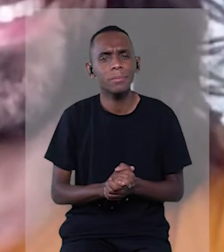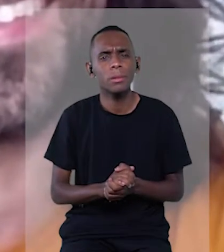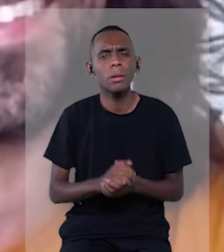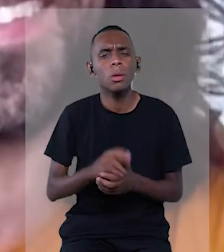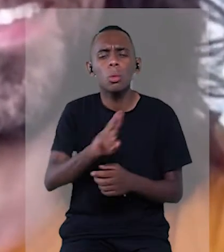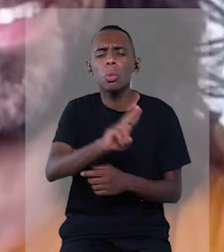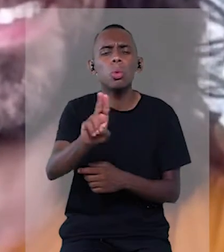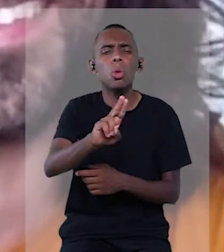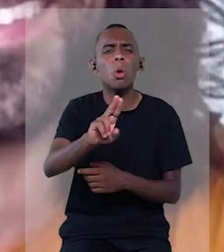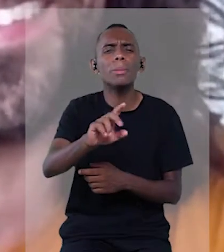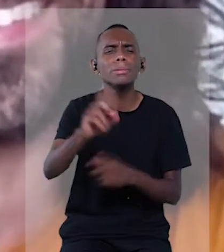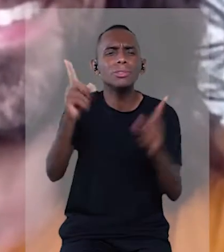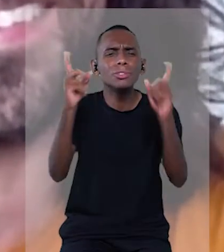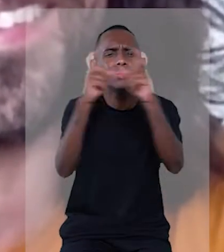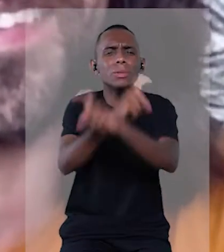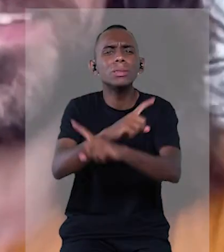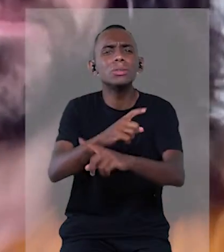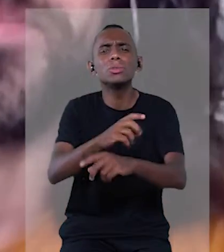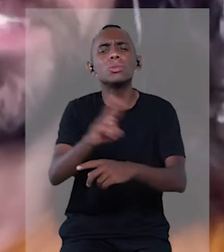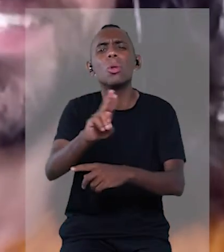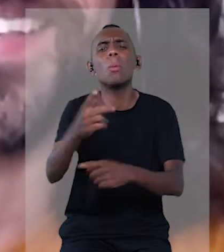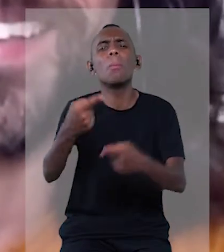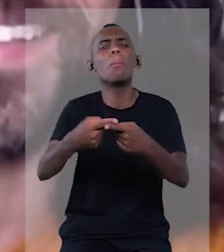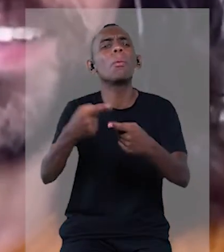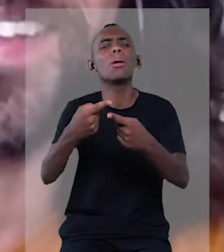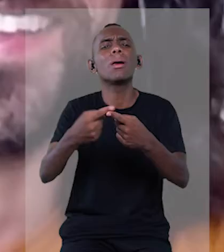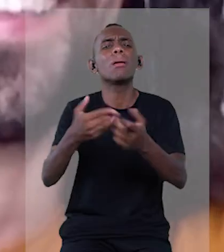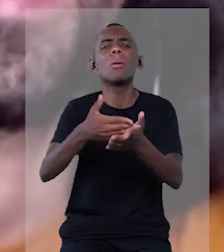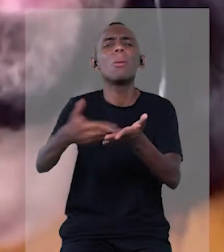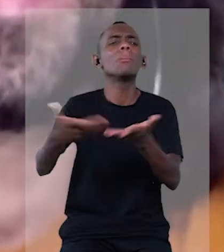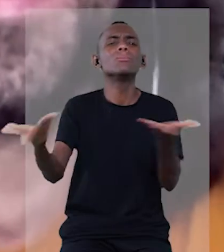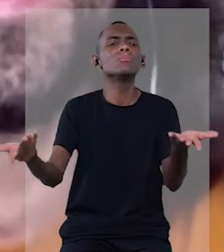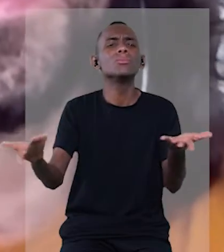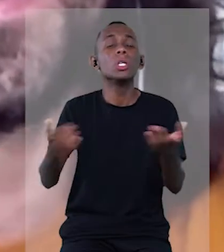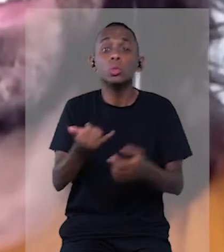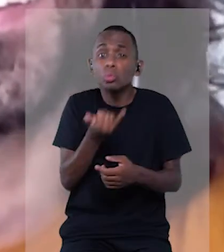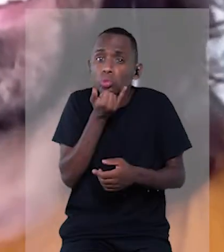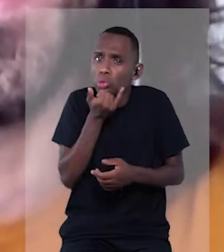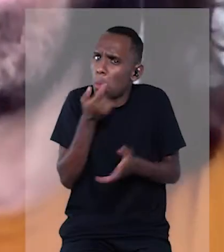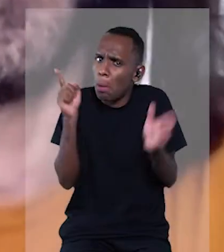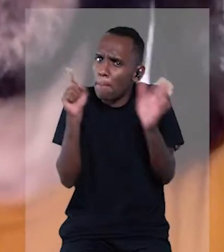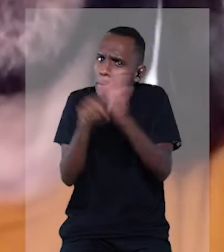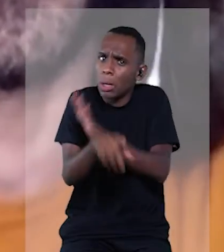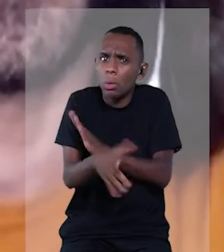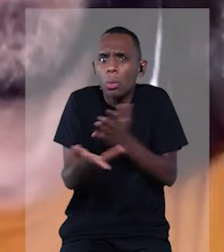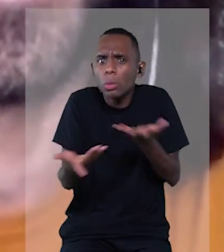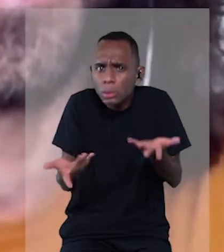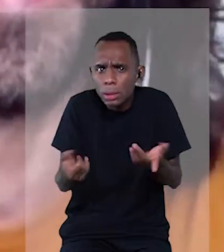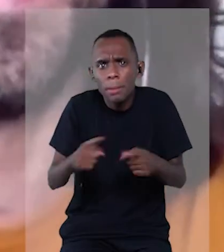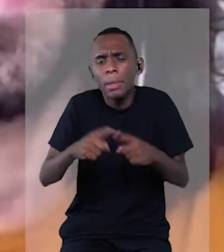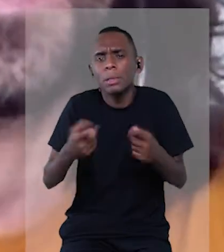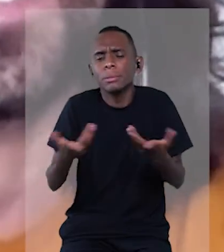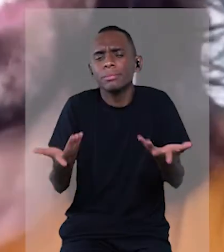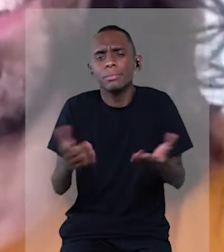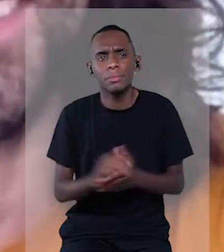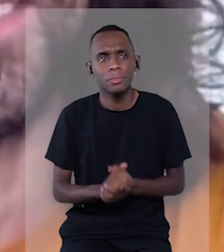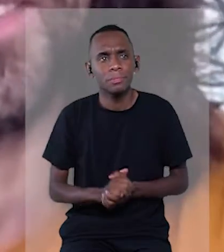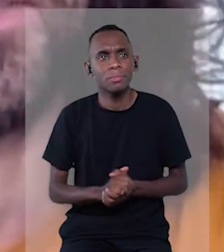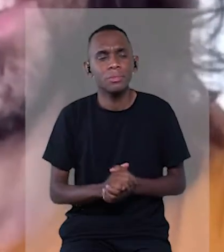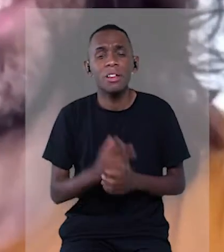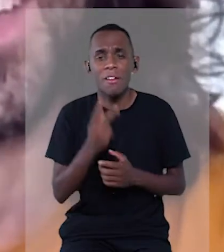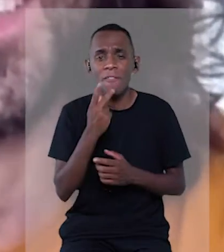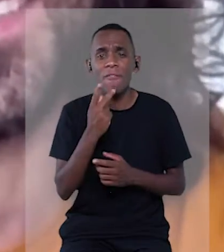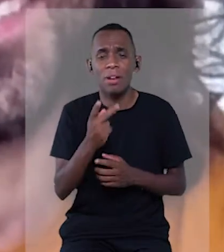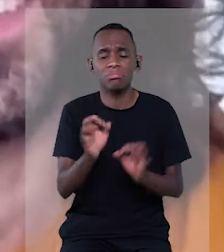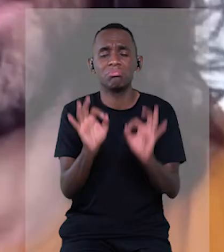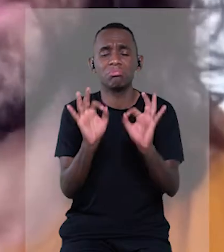nome difícil! Qual que é a origem do seu nome? Conta pra gente. Pois é. Desculpa se eu embolar a língua aqui para falar. Não, você